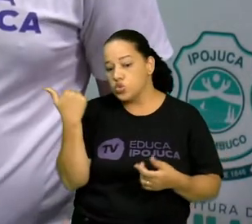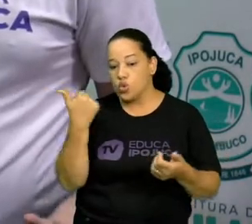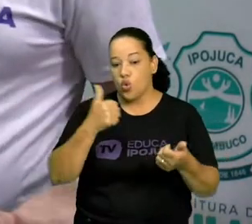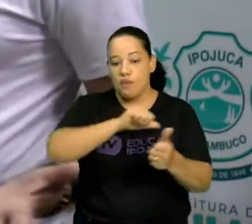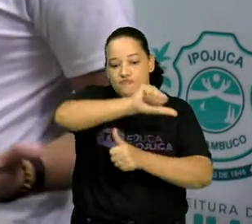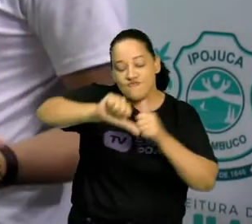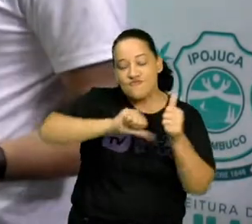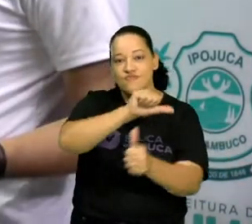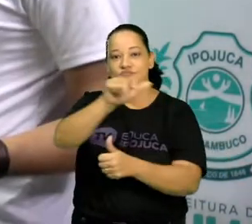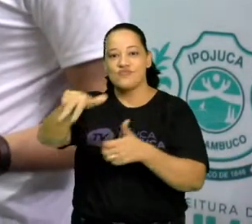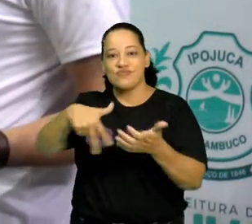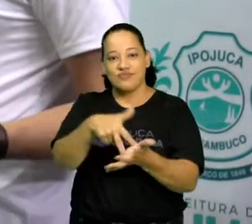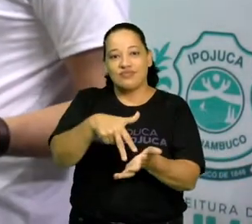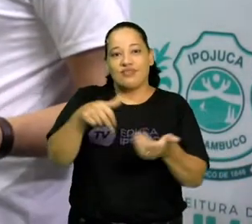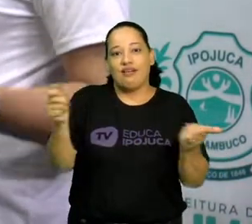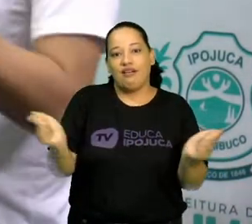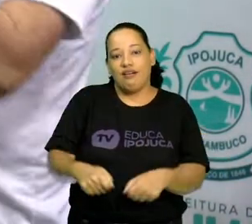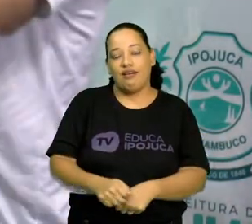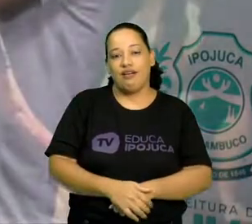ali.